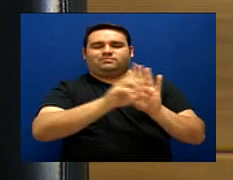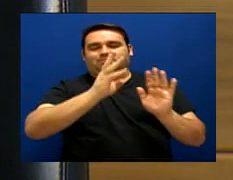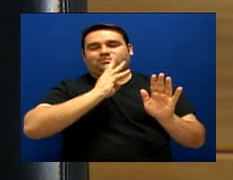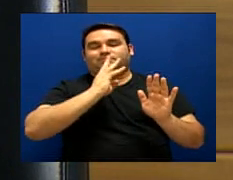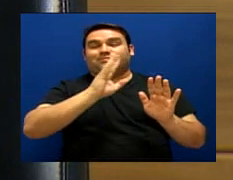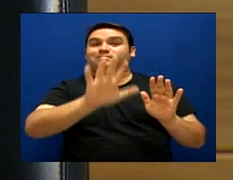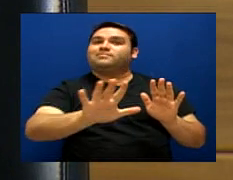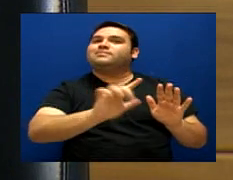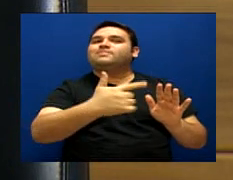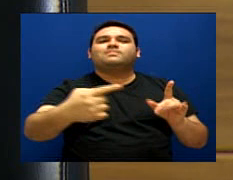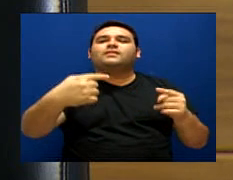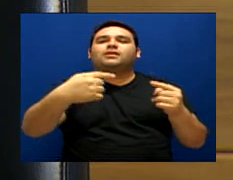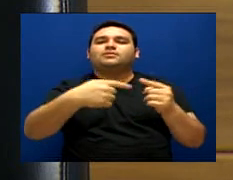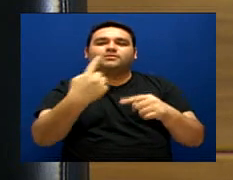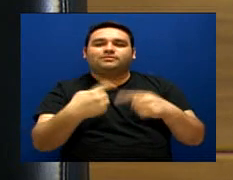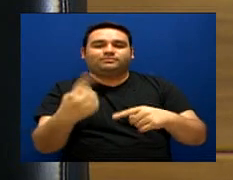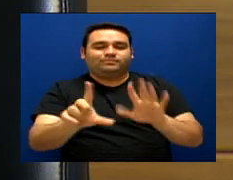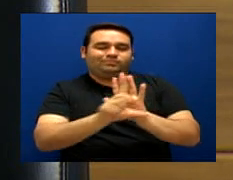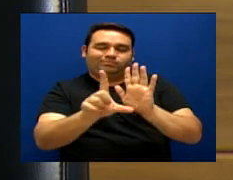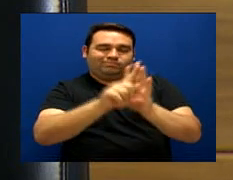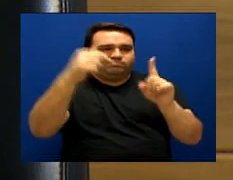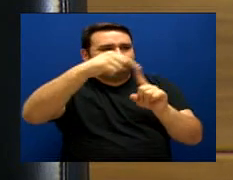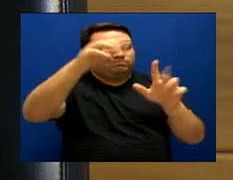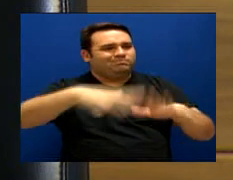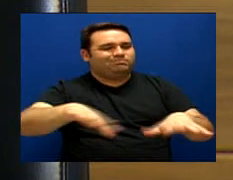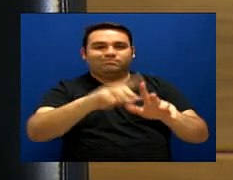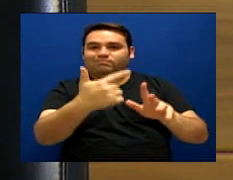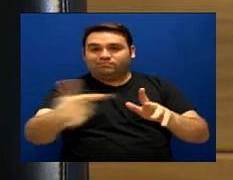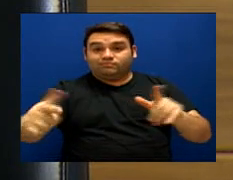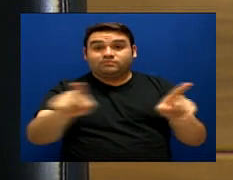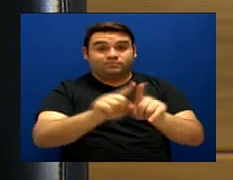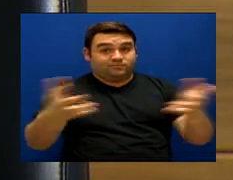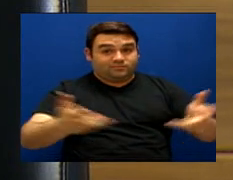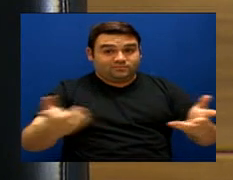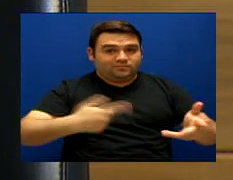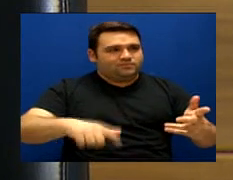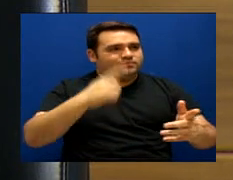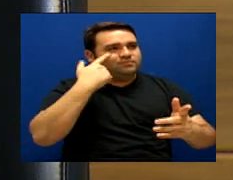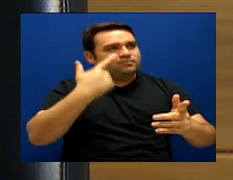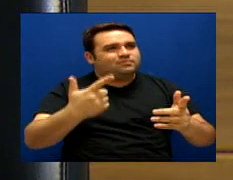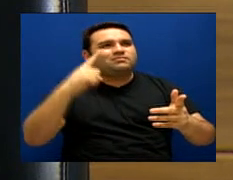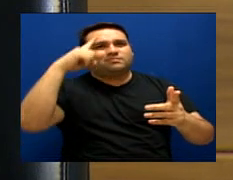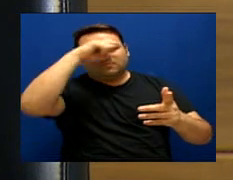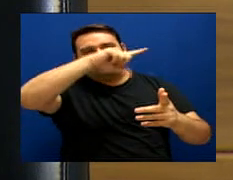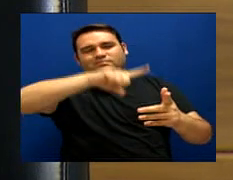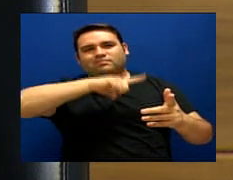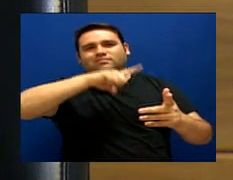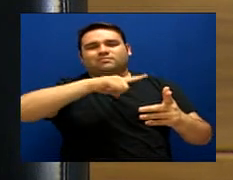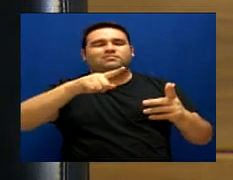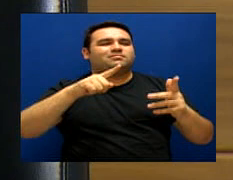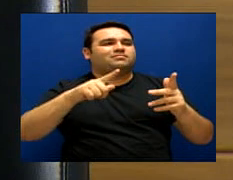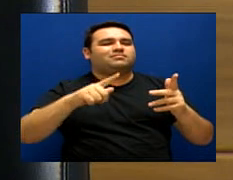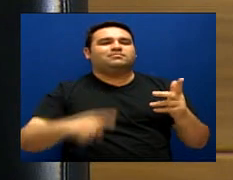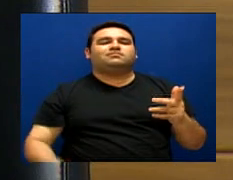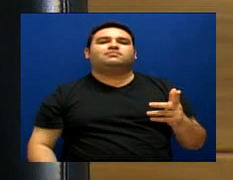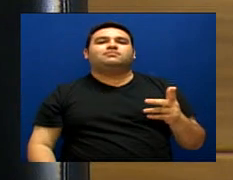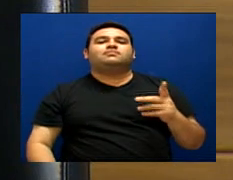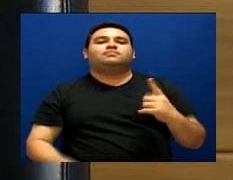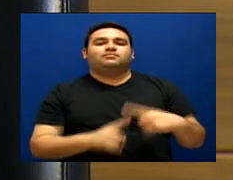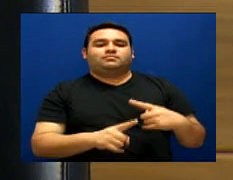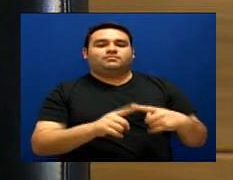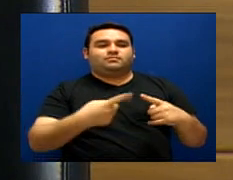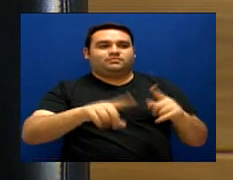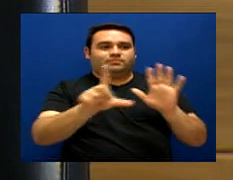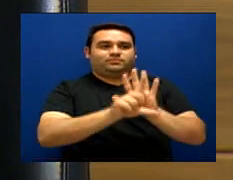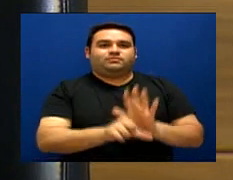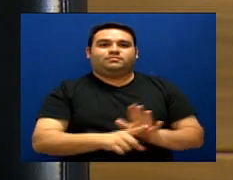mas sim na aplicação dessas leis na cidade. E isso que a gente tem encontrado, uma dificuldade ímpar para fazer